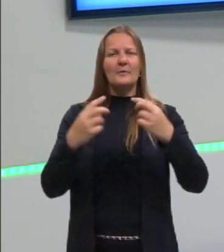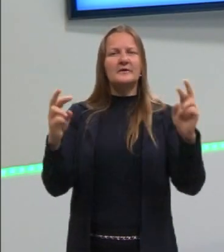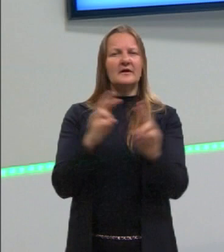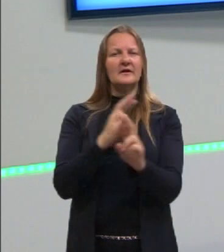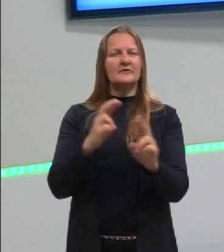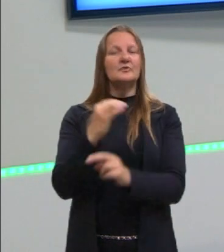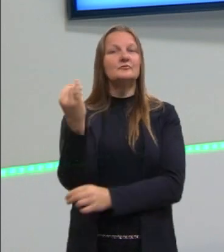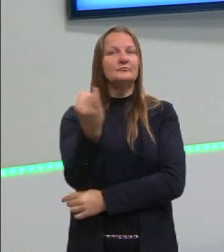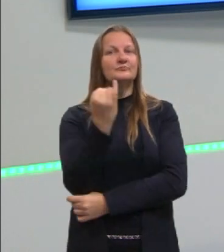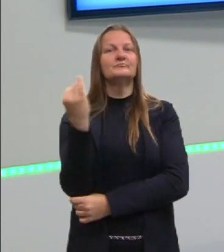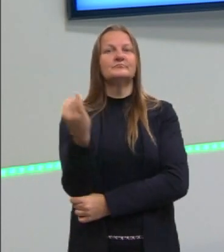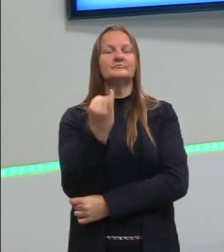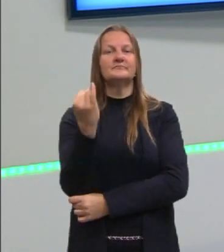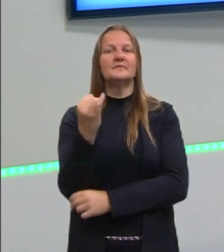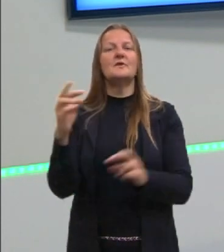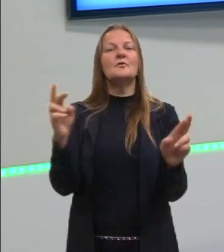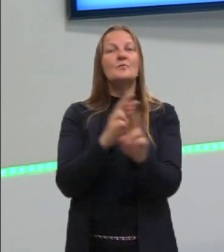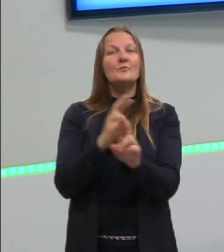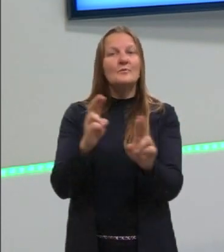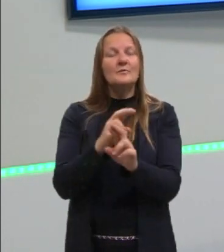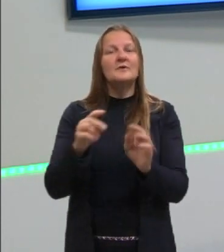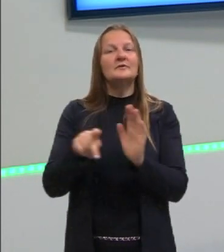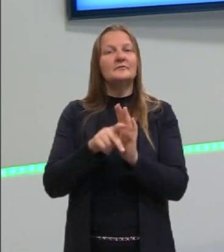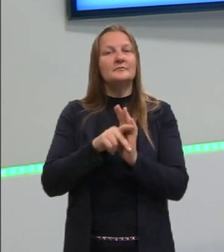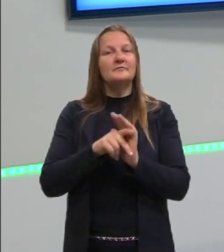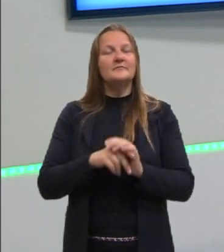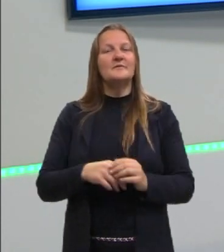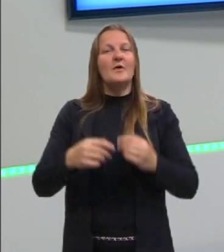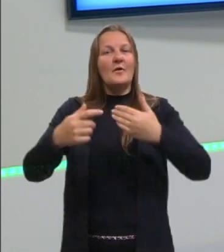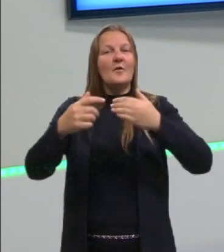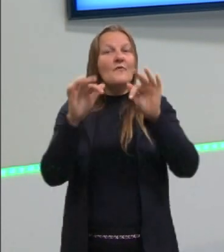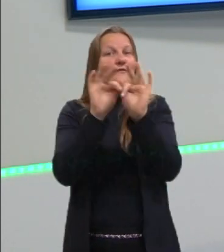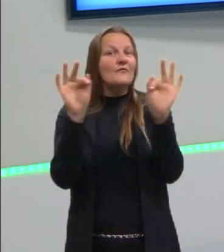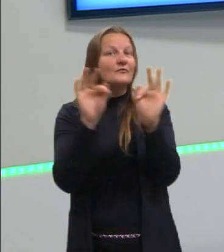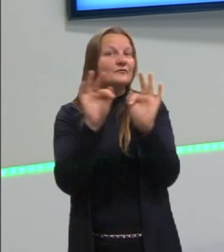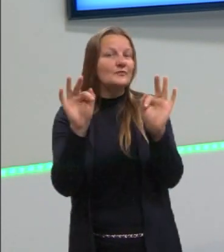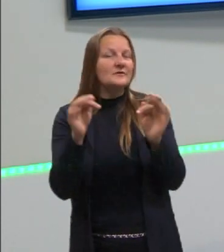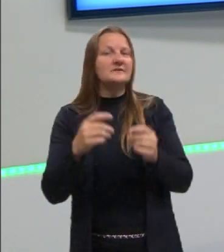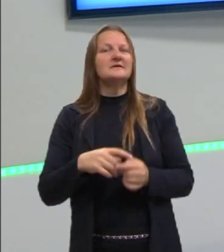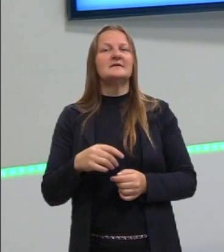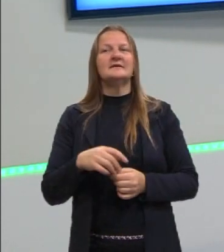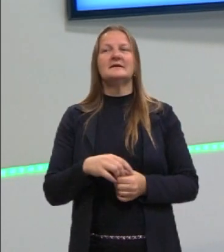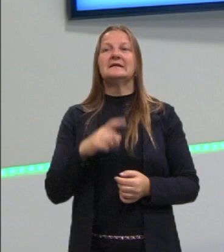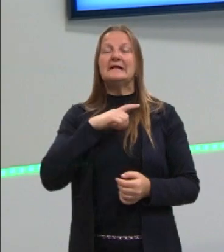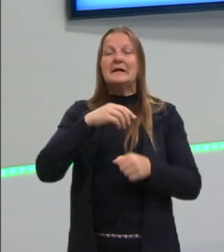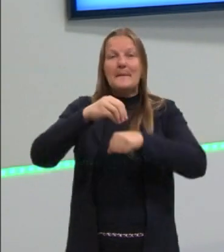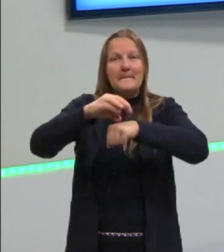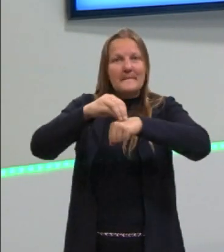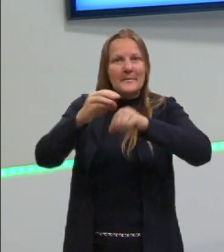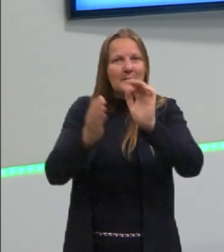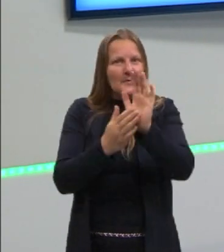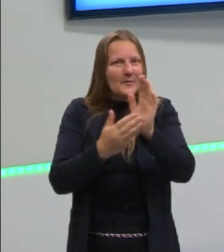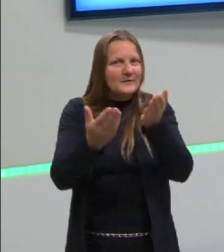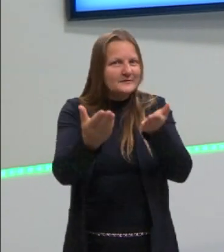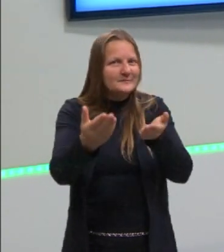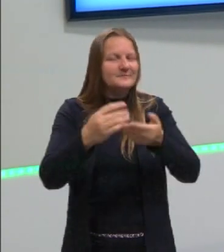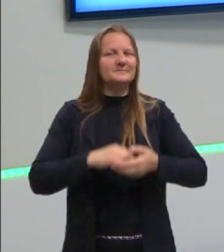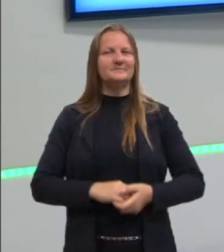relações importantes relacionadas com as funções. Então, deixo até uma sugestão aí para